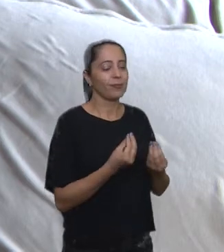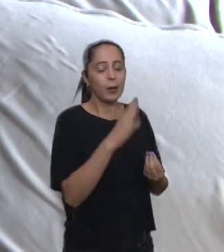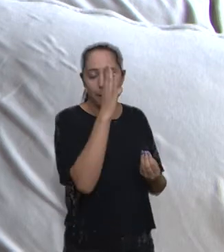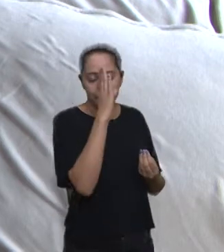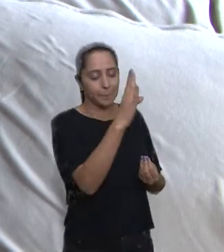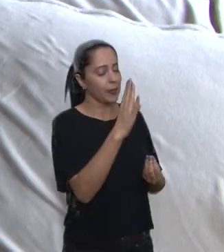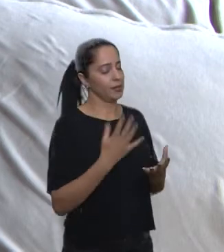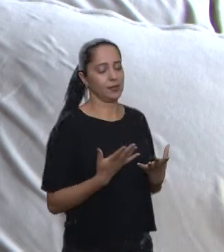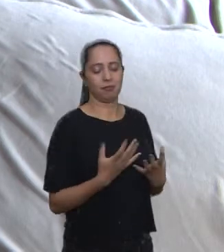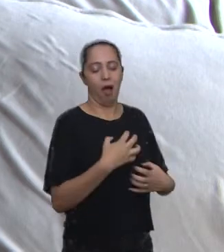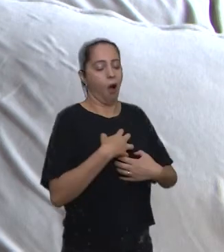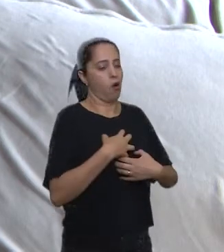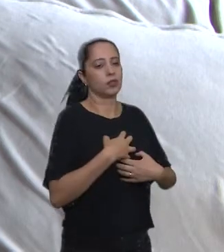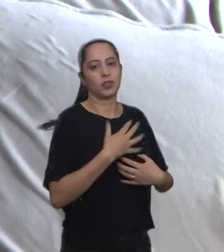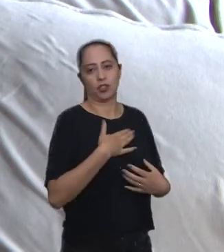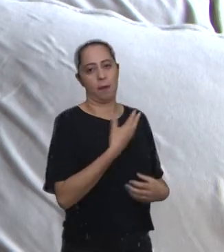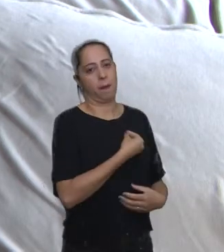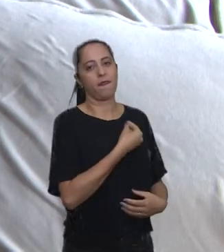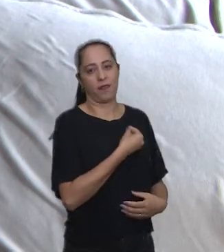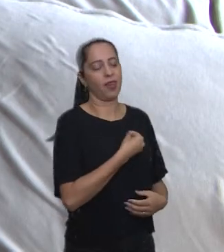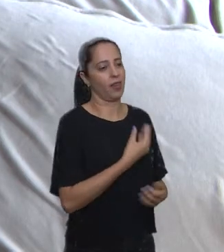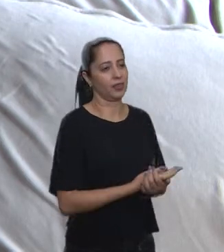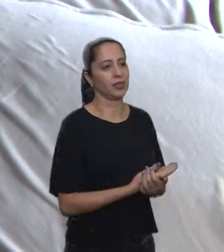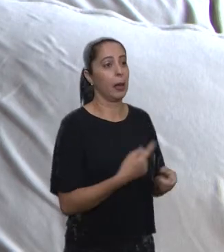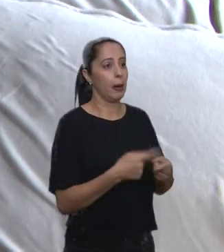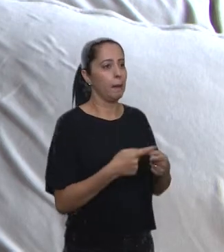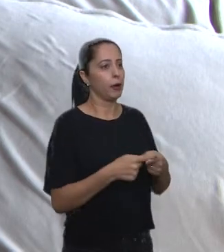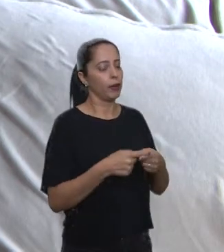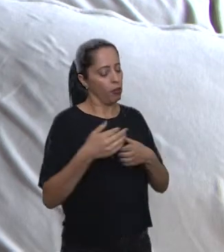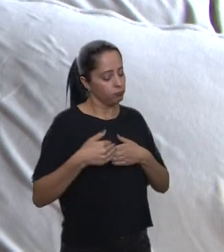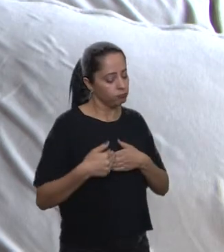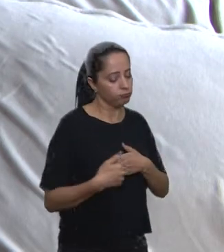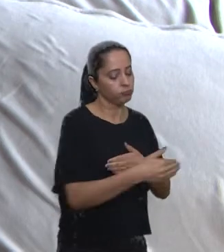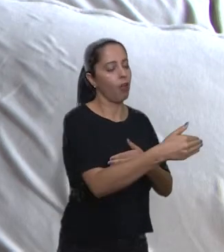a principal coisa que aconteceu na minha vida, porque a